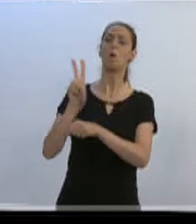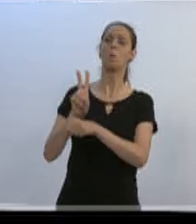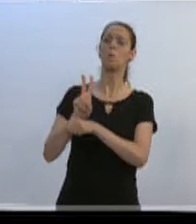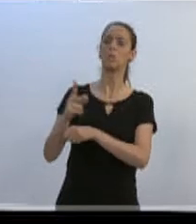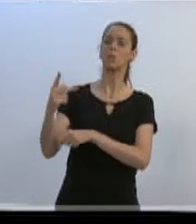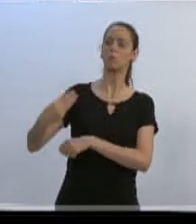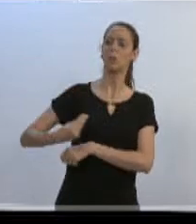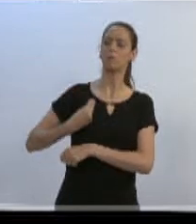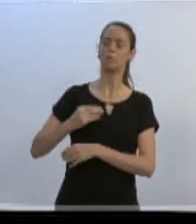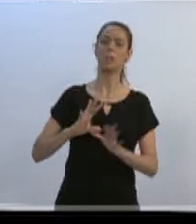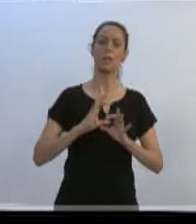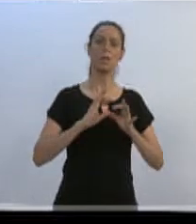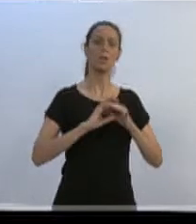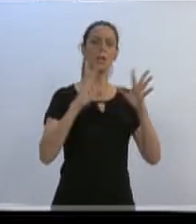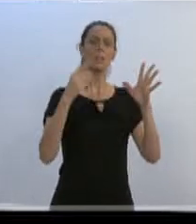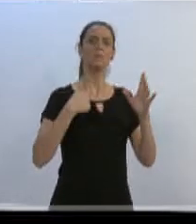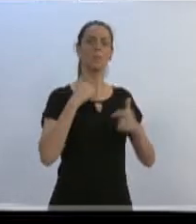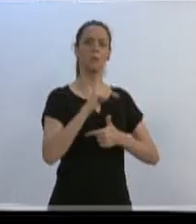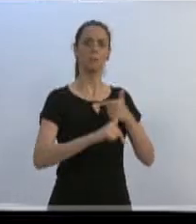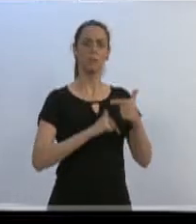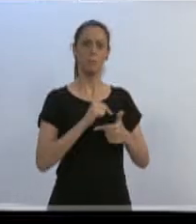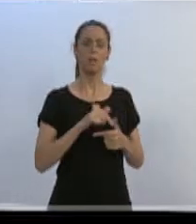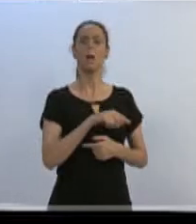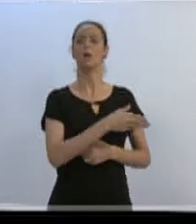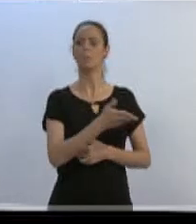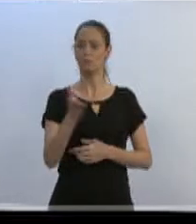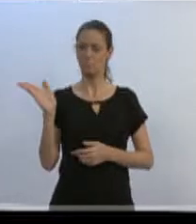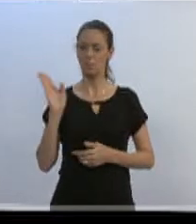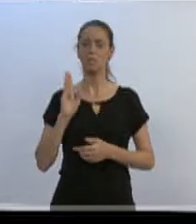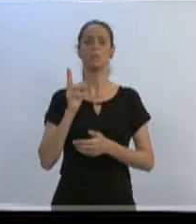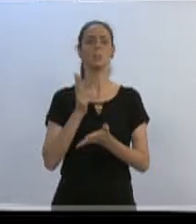o vereador vai trabalhar faça o bem olha quem senhores